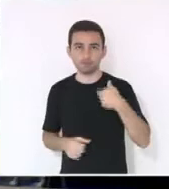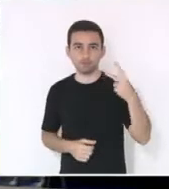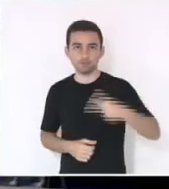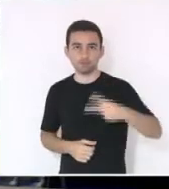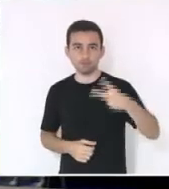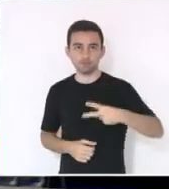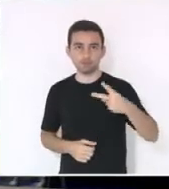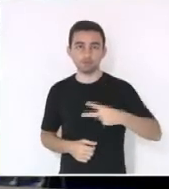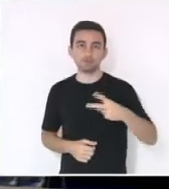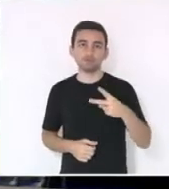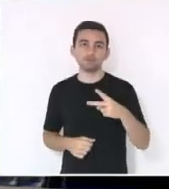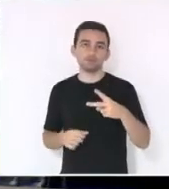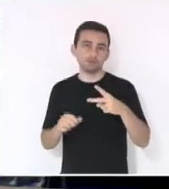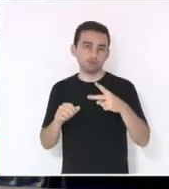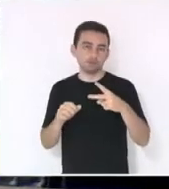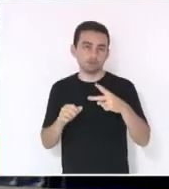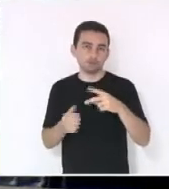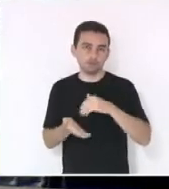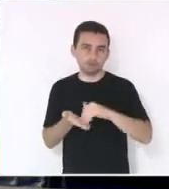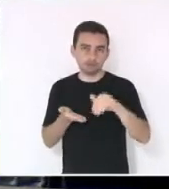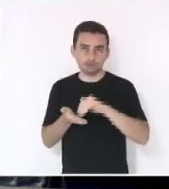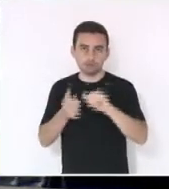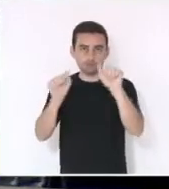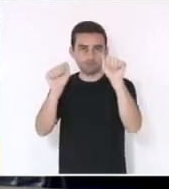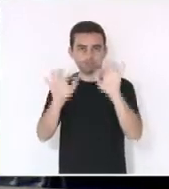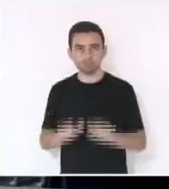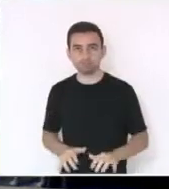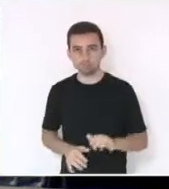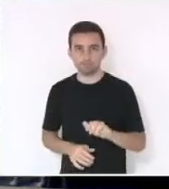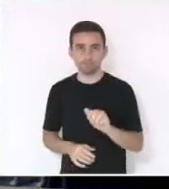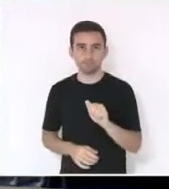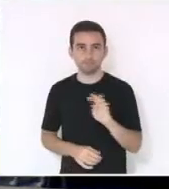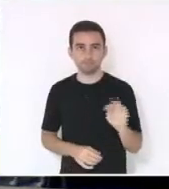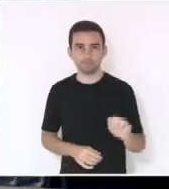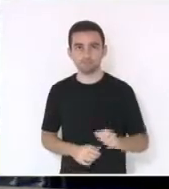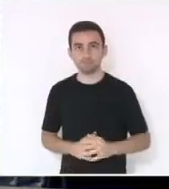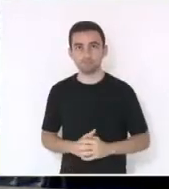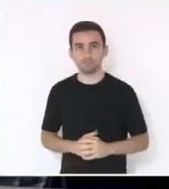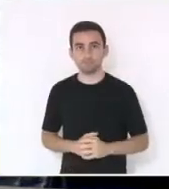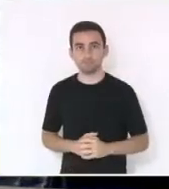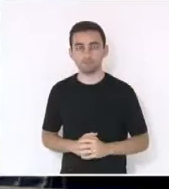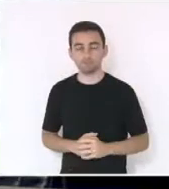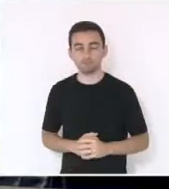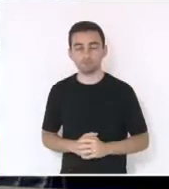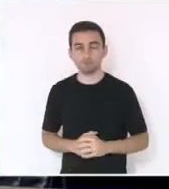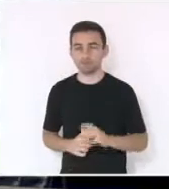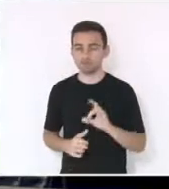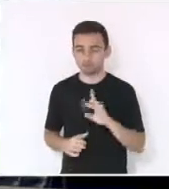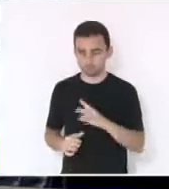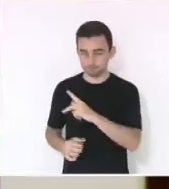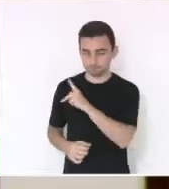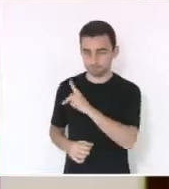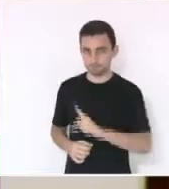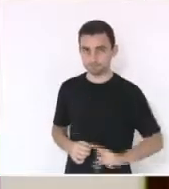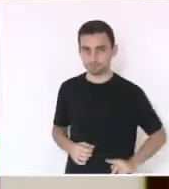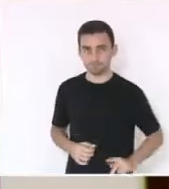a secretária, lavrei a presente ata. Seria isso, senhor presidente.